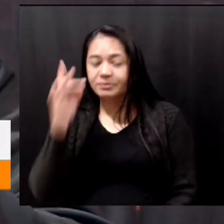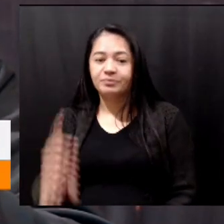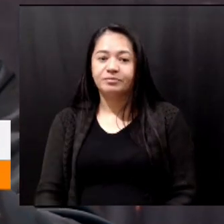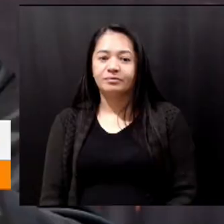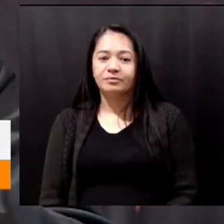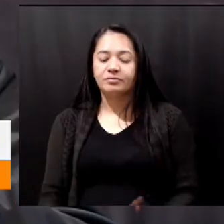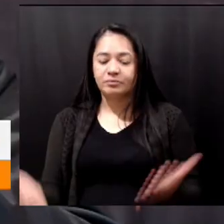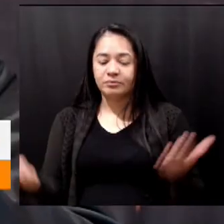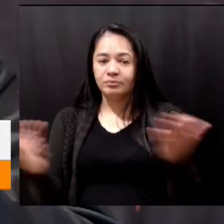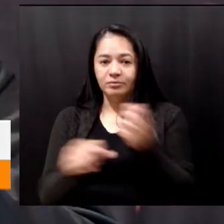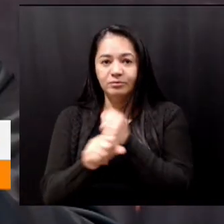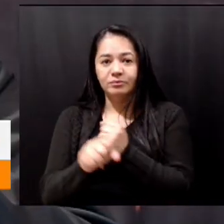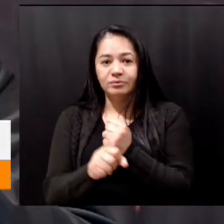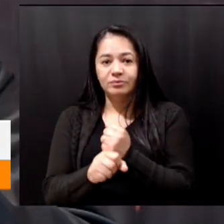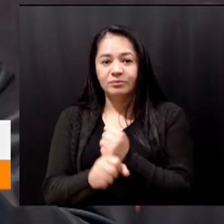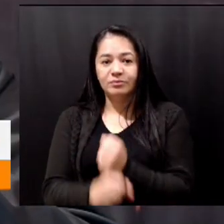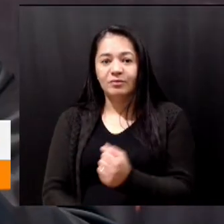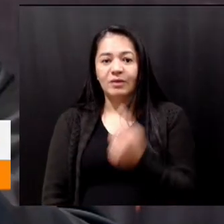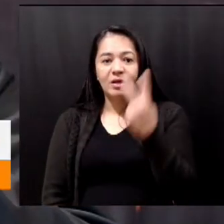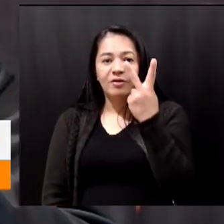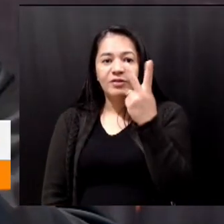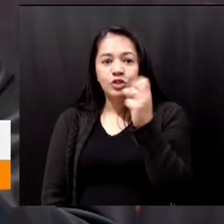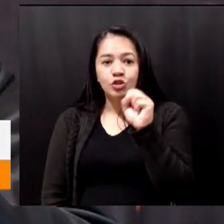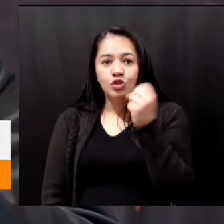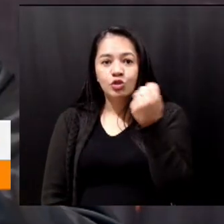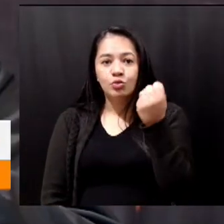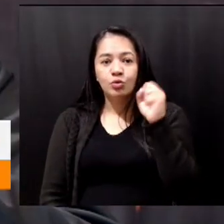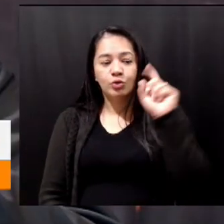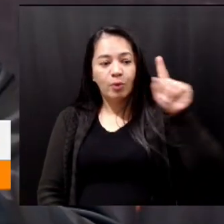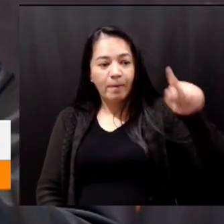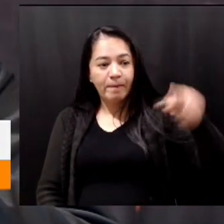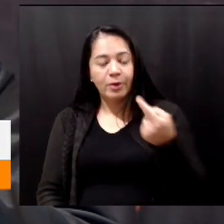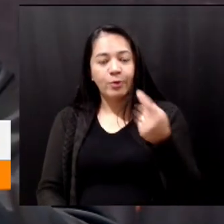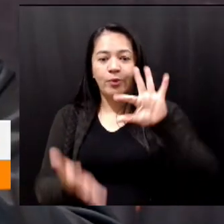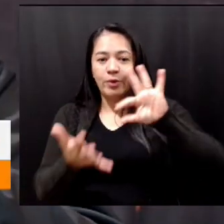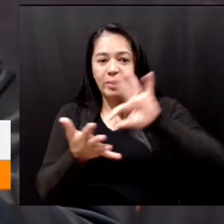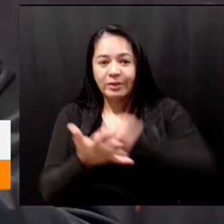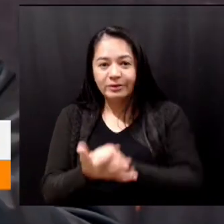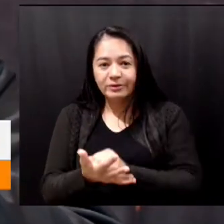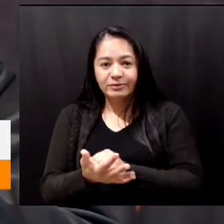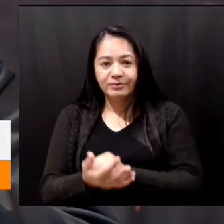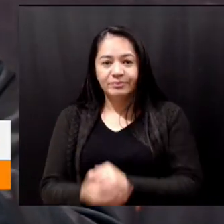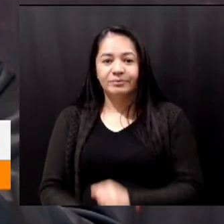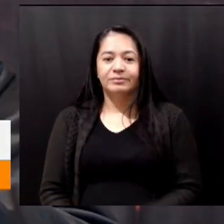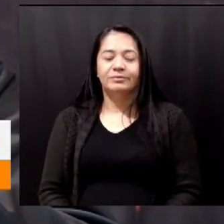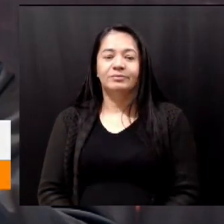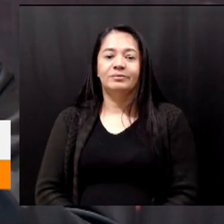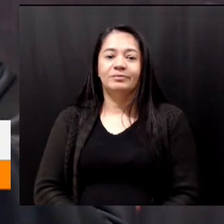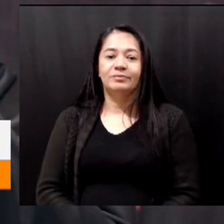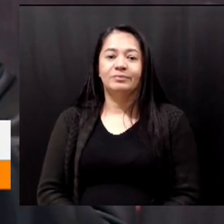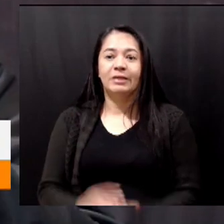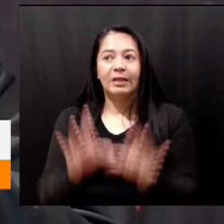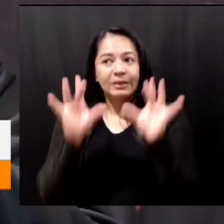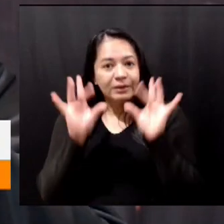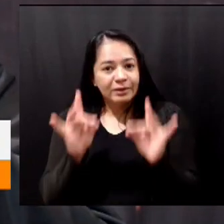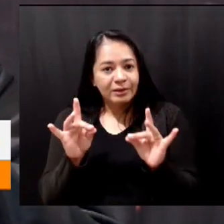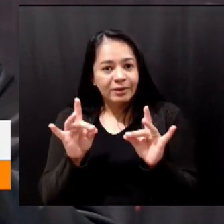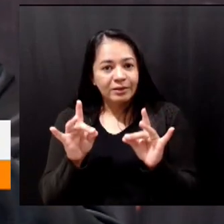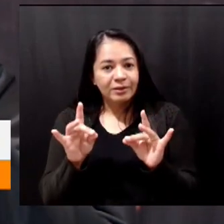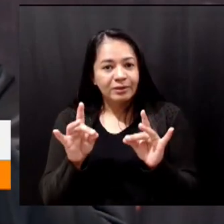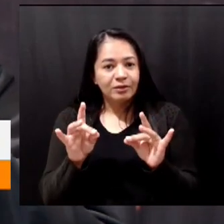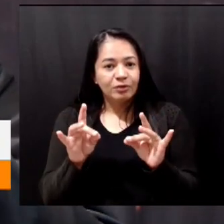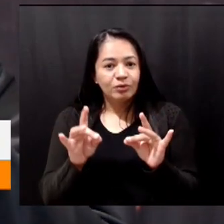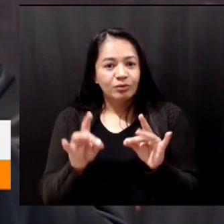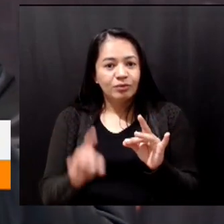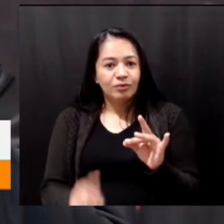tivemos perto de 28 mil inscritos. Perto de 28 mil inscritos. Detalhe, desse porte, o único